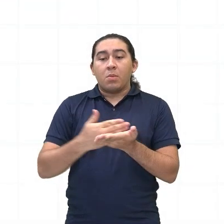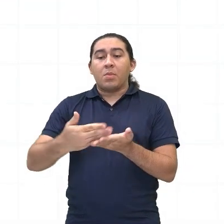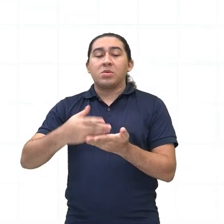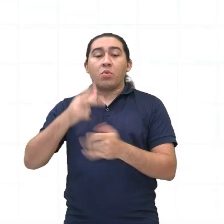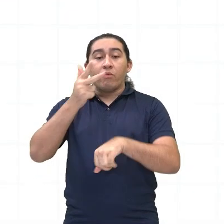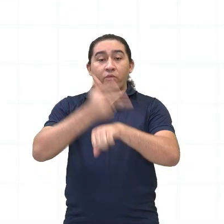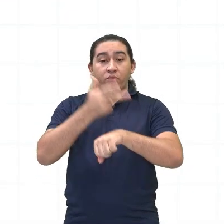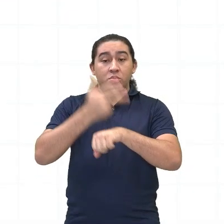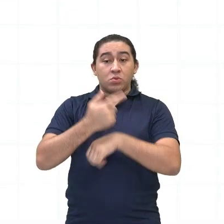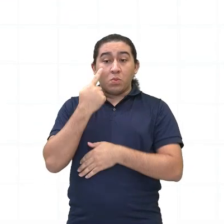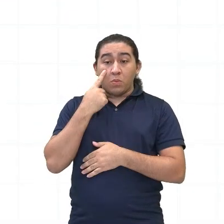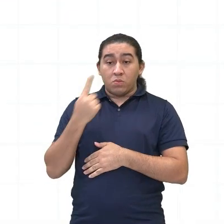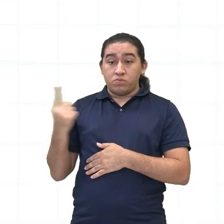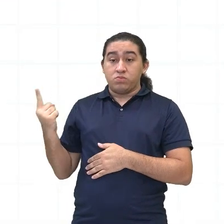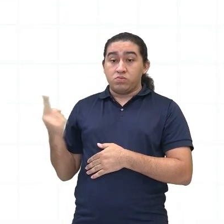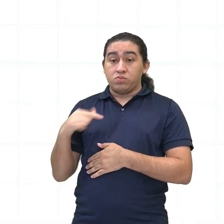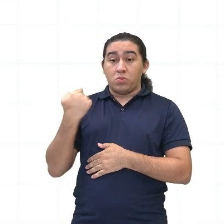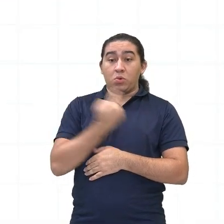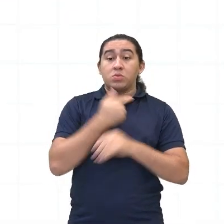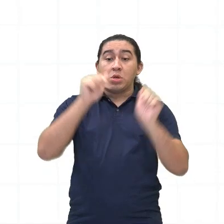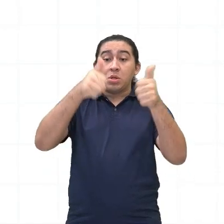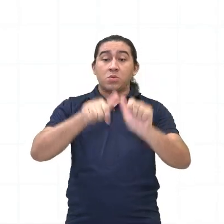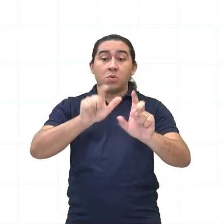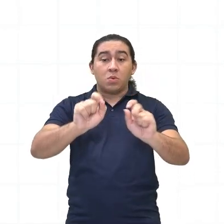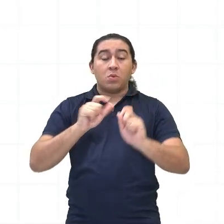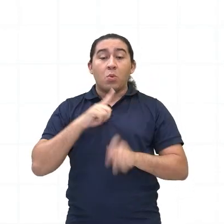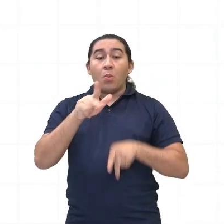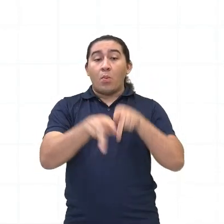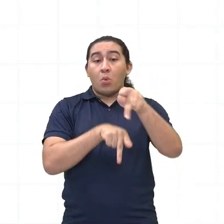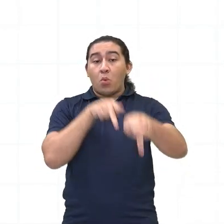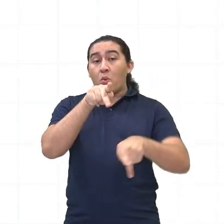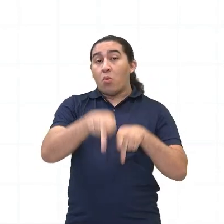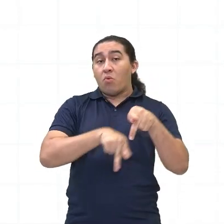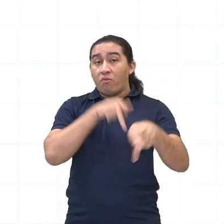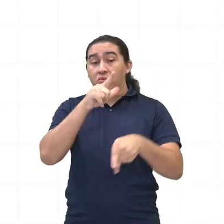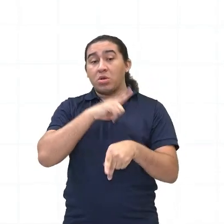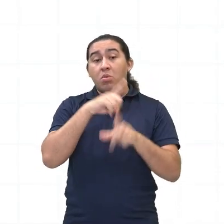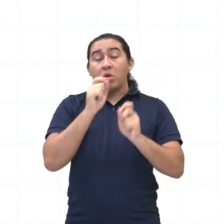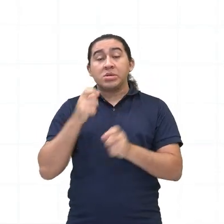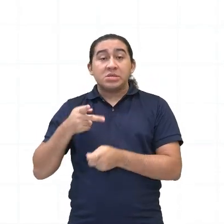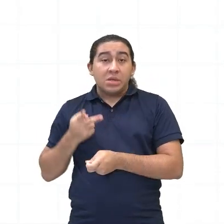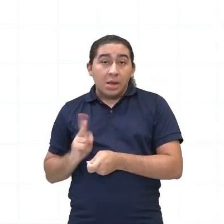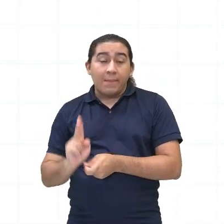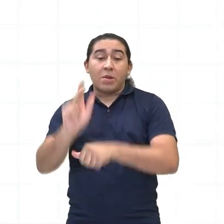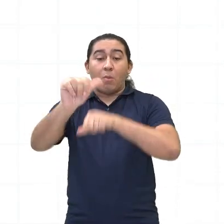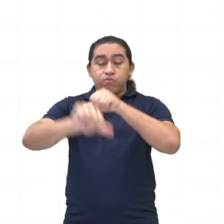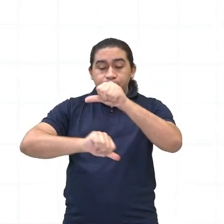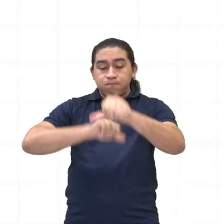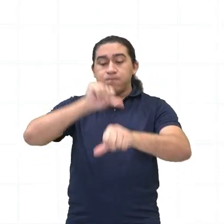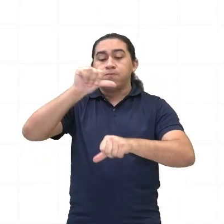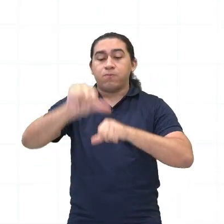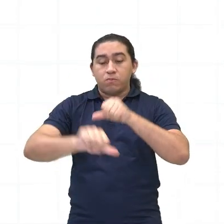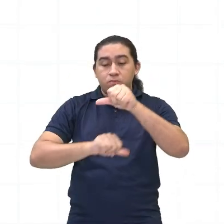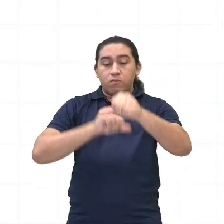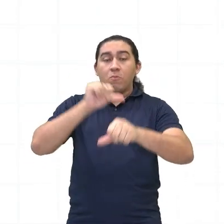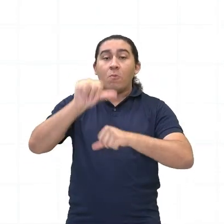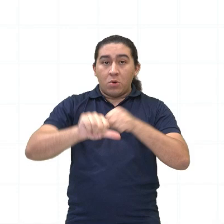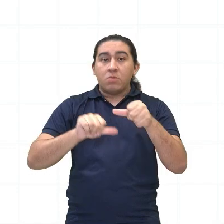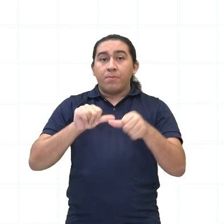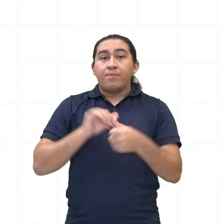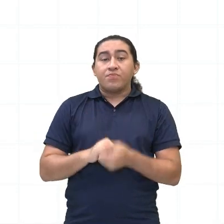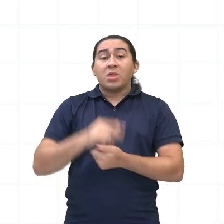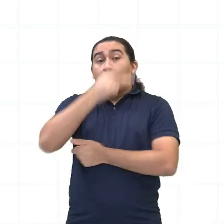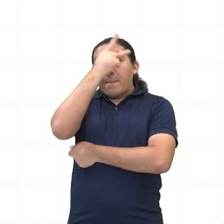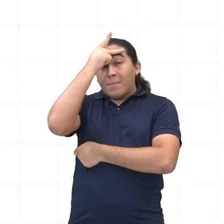onde nós iremos analisar que a população ela está em constante mudança, né? As pessoas elas